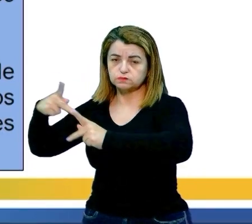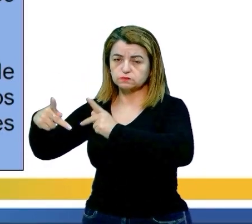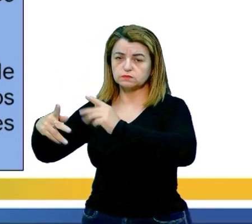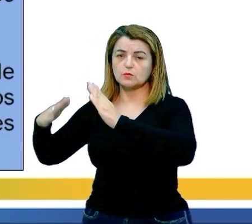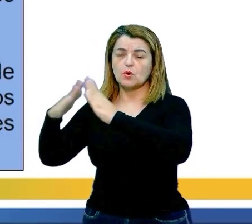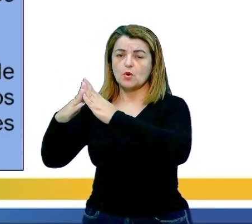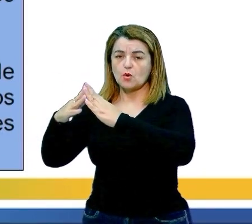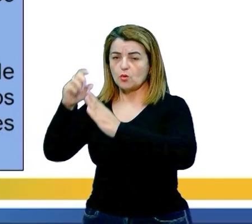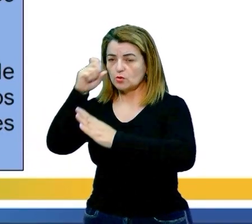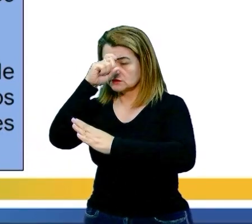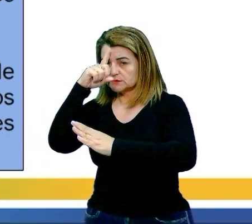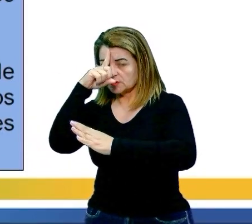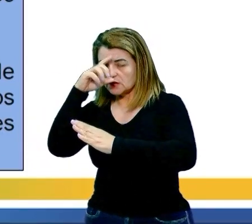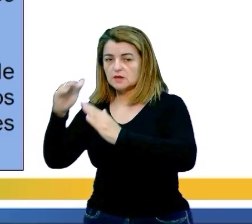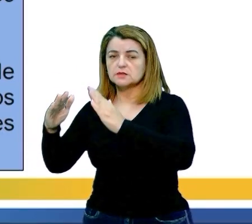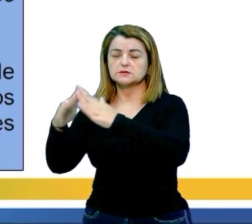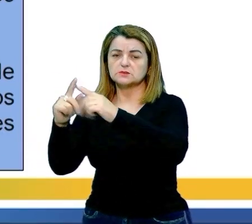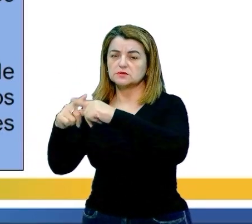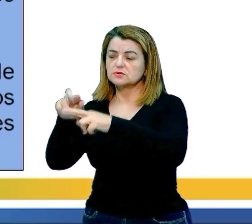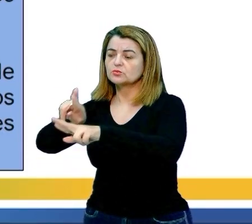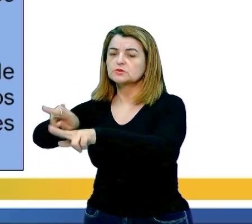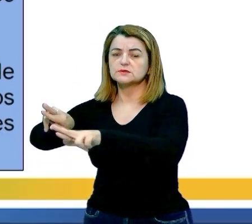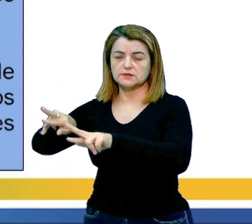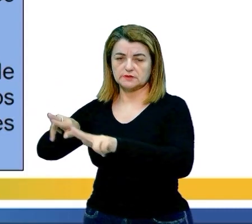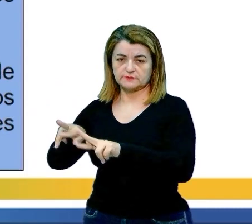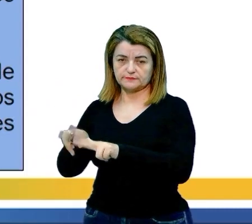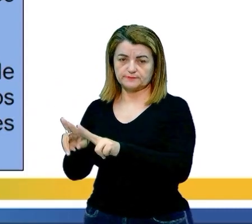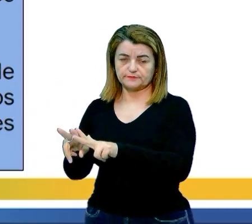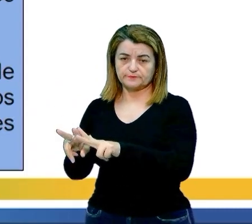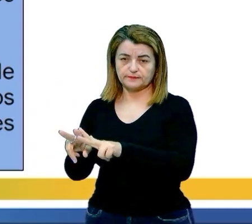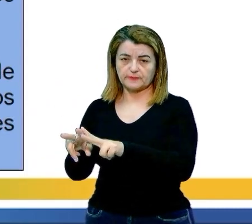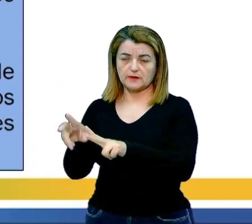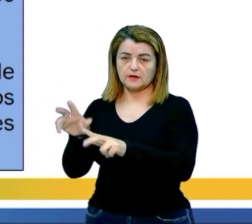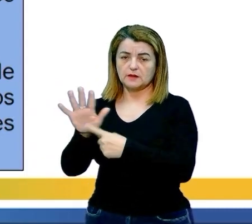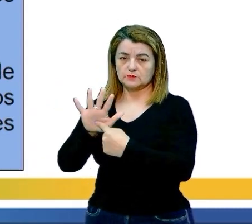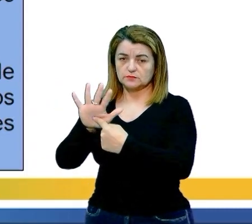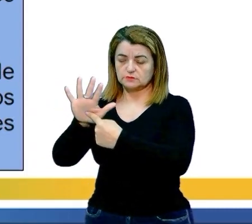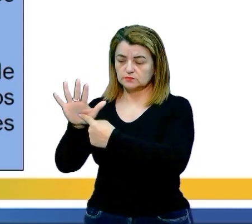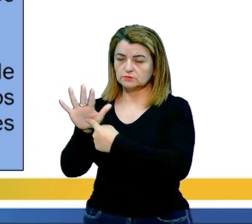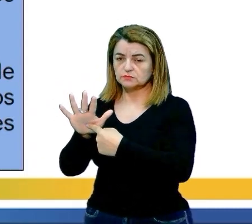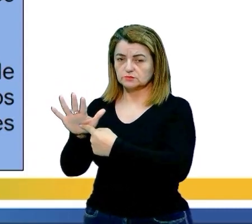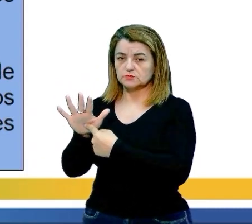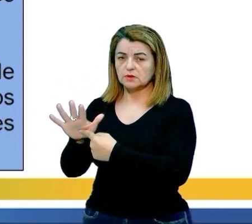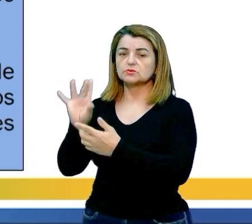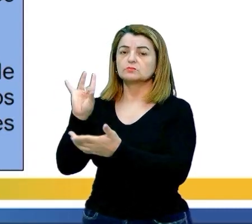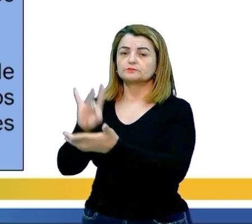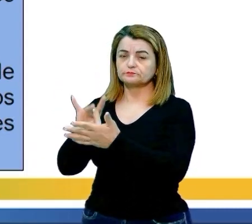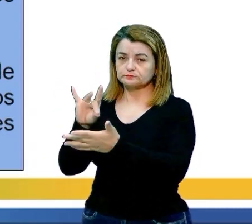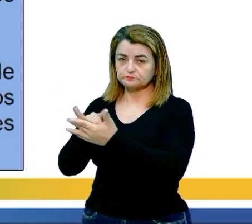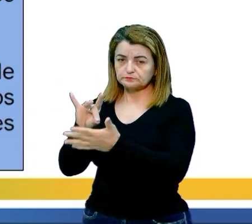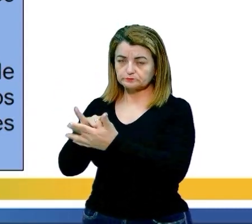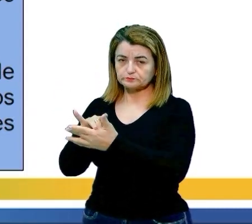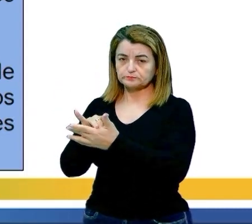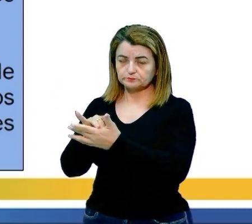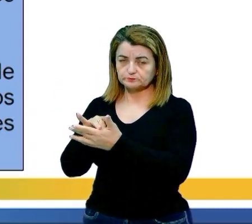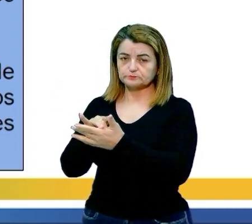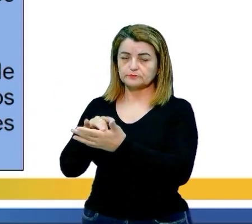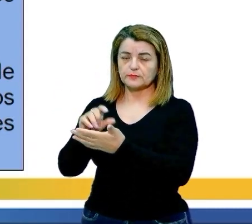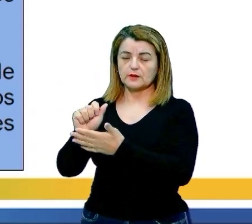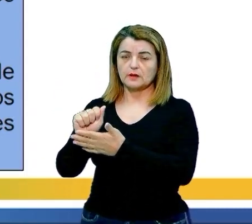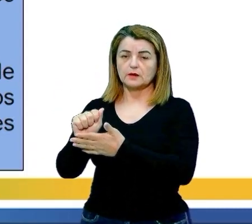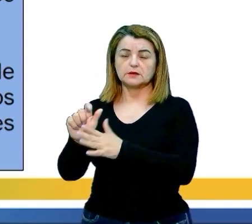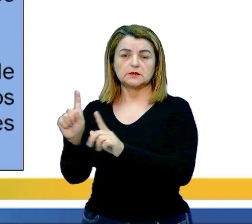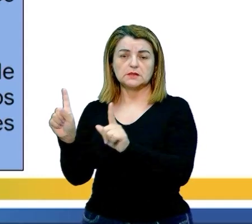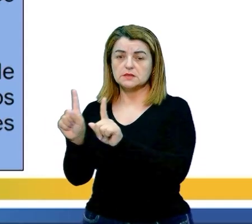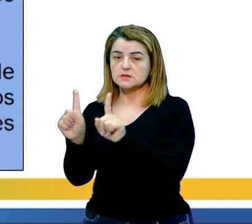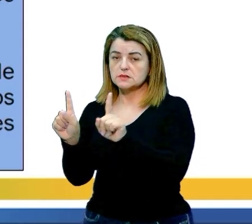hospitais, igrejas, etc. Introjetamos esse discurso como verdades absolutas